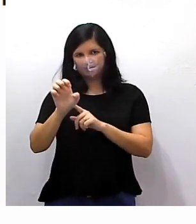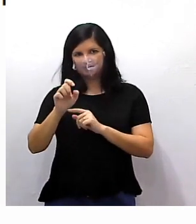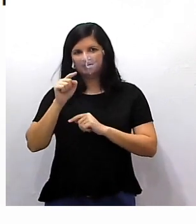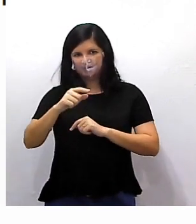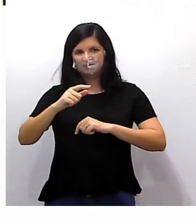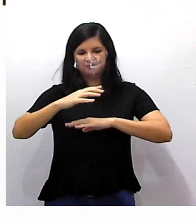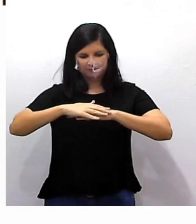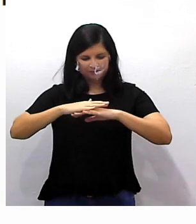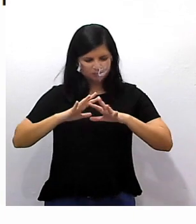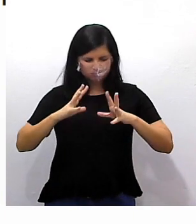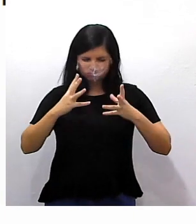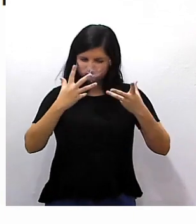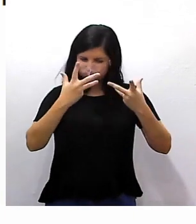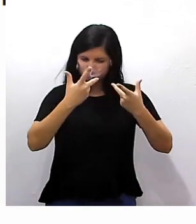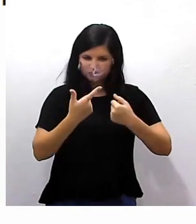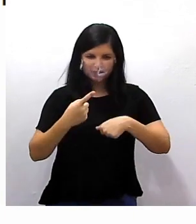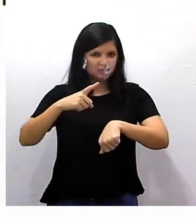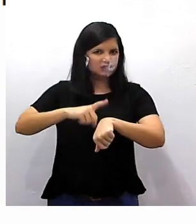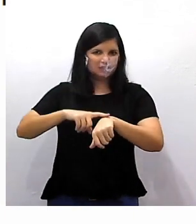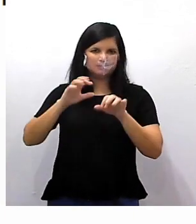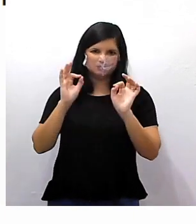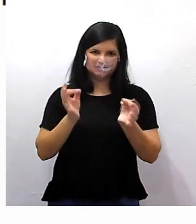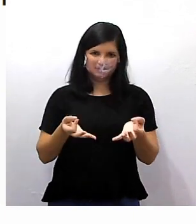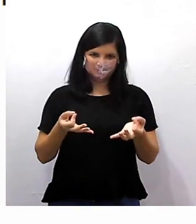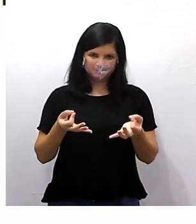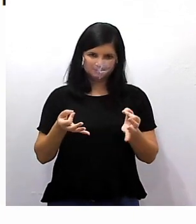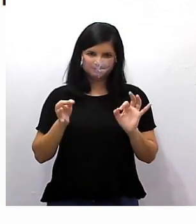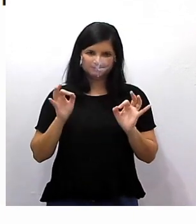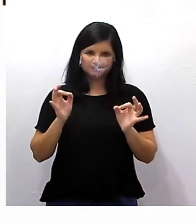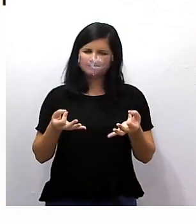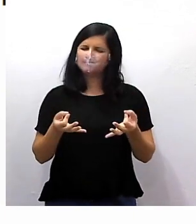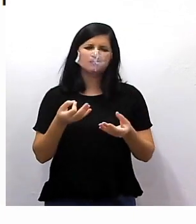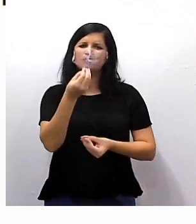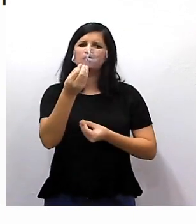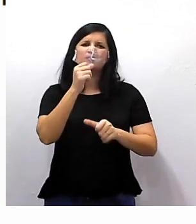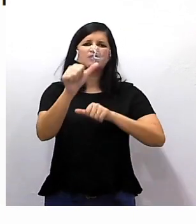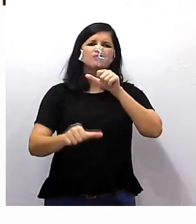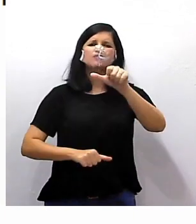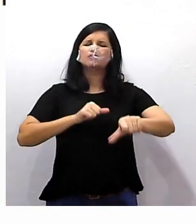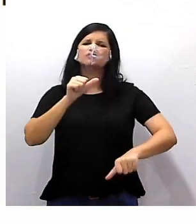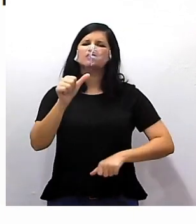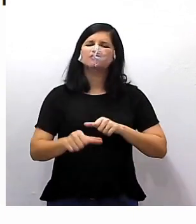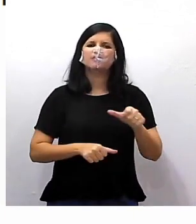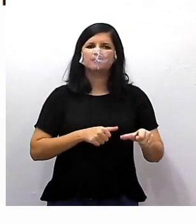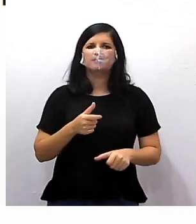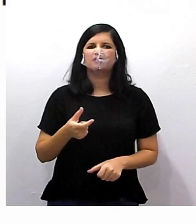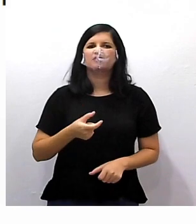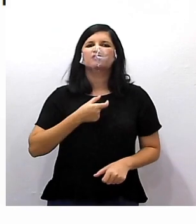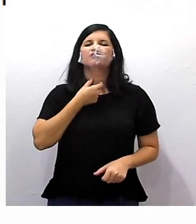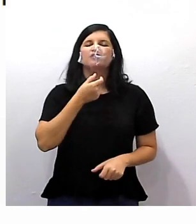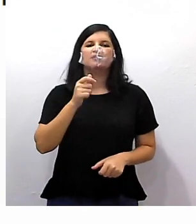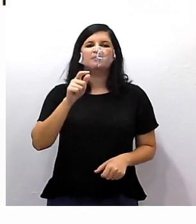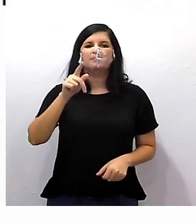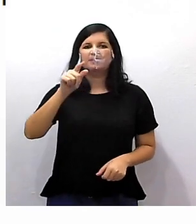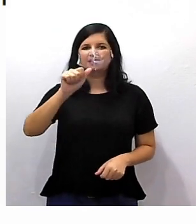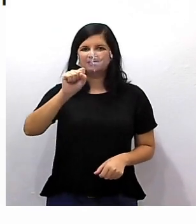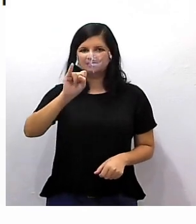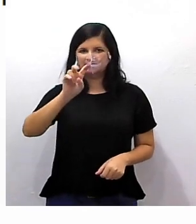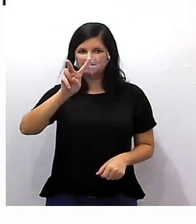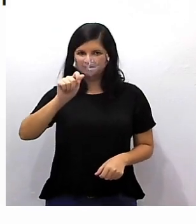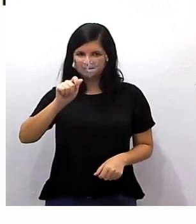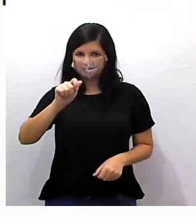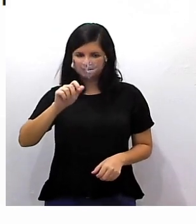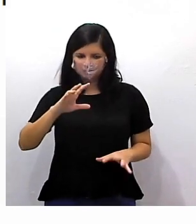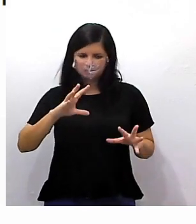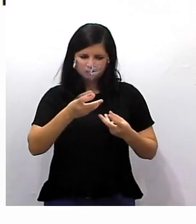bonito no tempo certo. Ele fez tudo bonito no tempo certo. Como é que eu transformaria isso na voz passiva? Eu diria assim, ó. Tudo foi